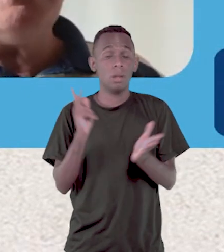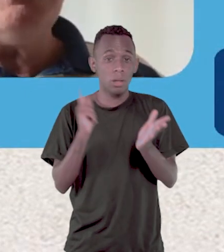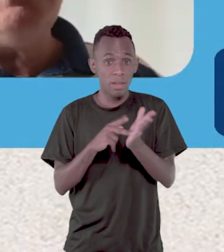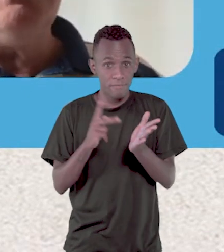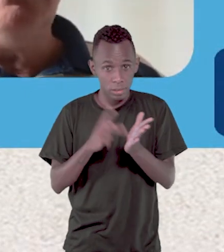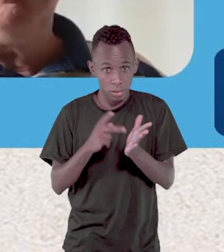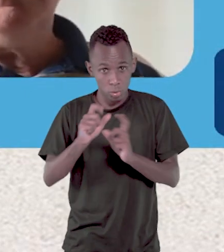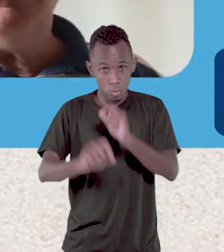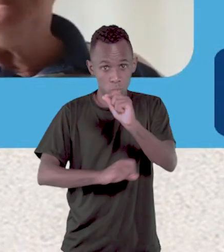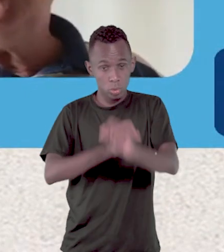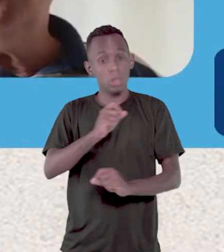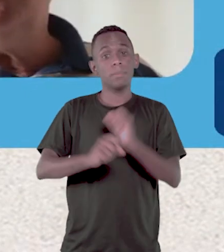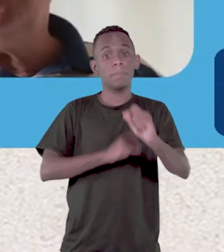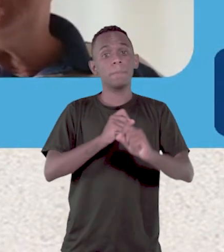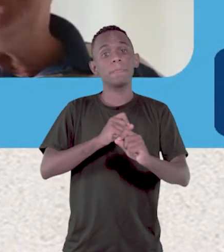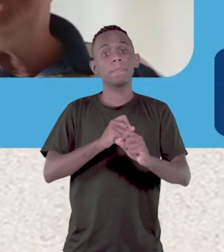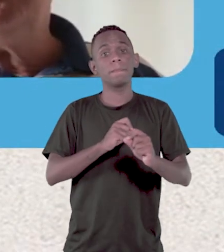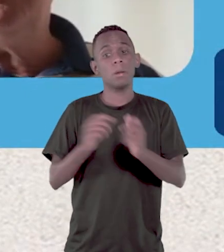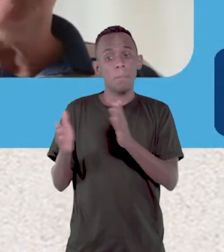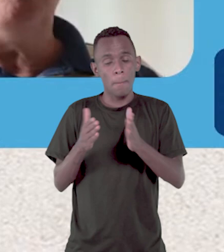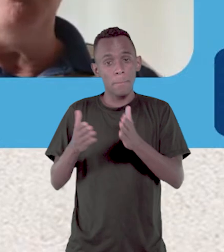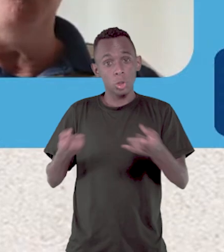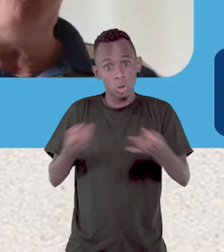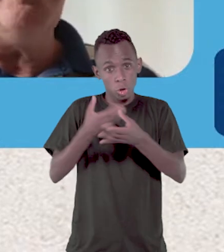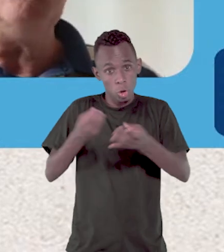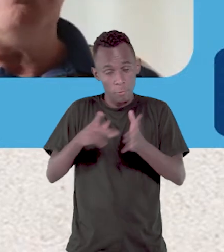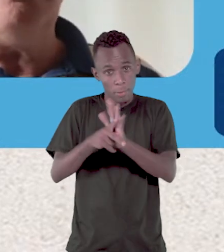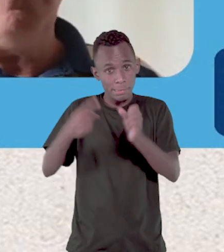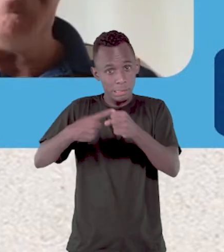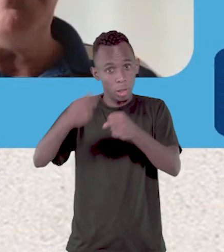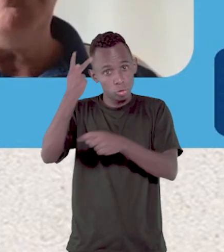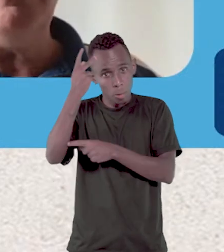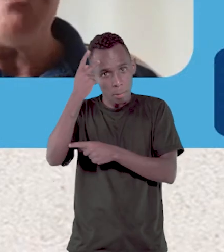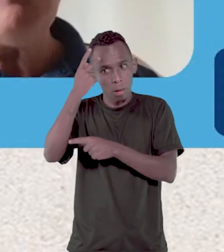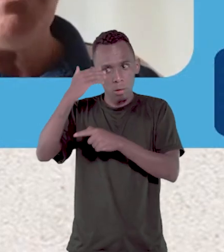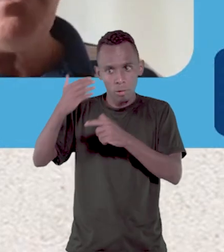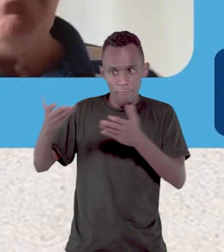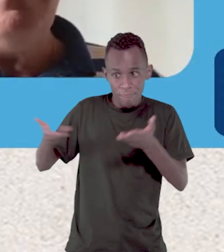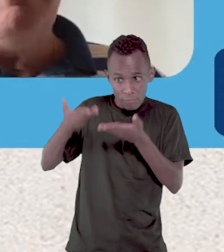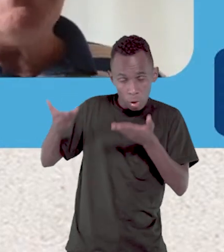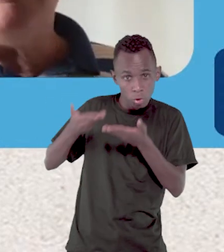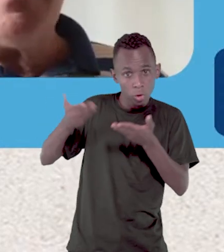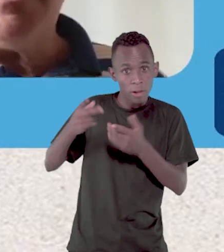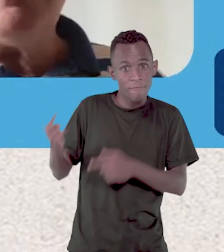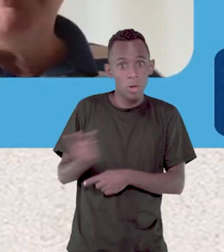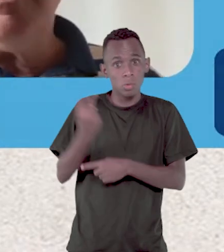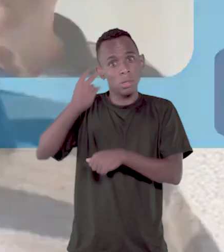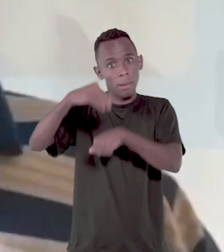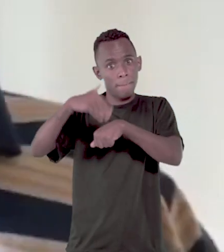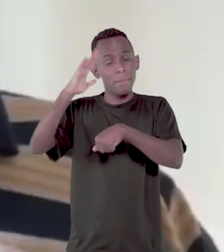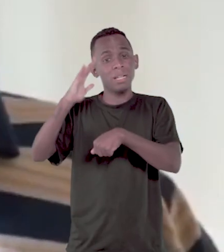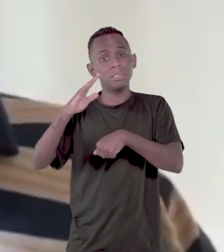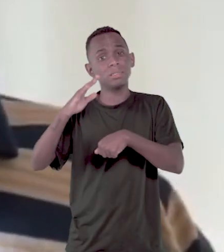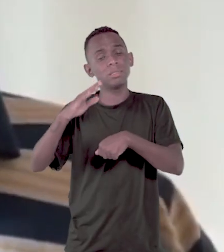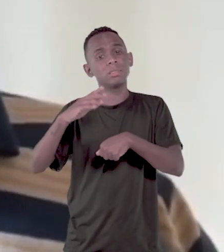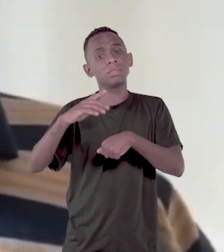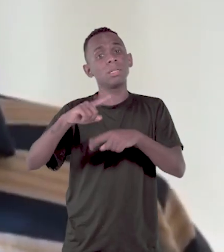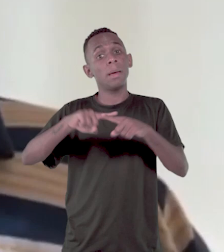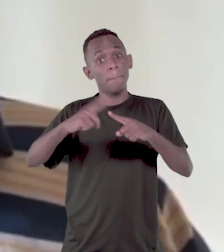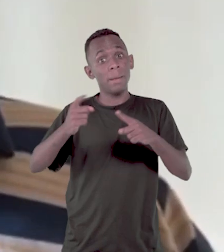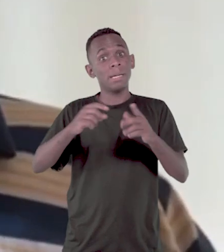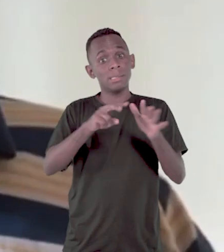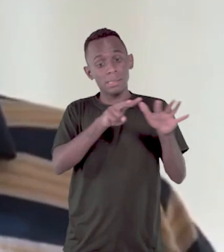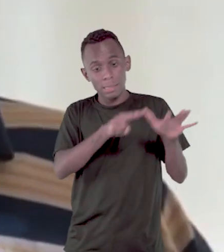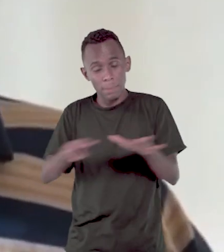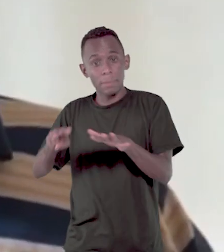é verdade que o modernismo de São Paulo foi supervalorizado, mas é verdade também que se não fosse a Semana